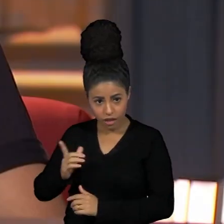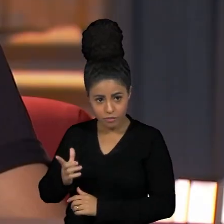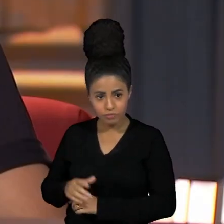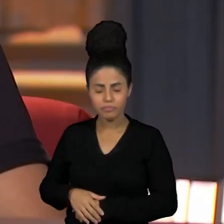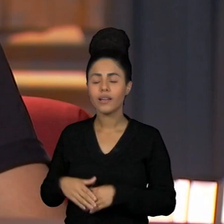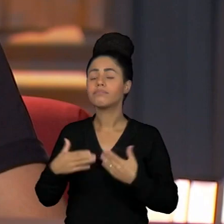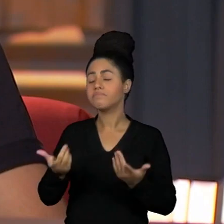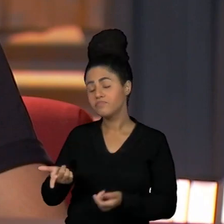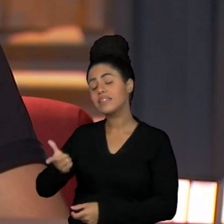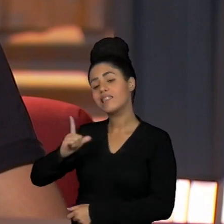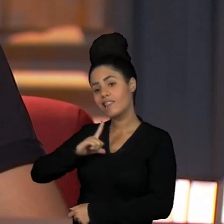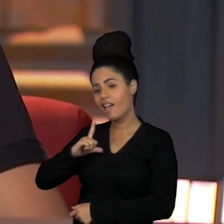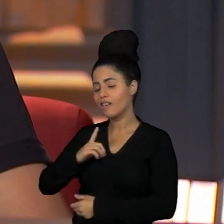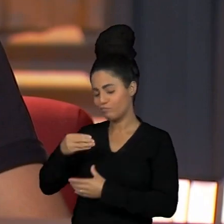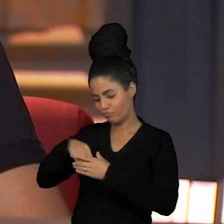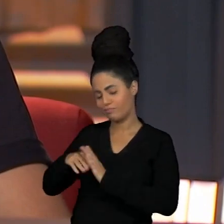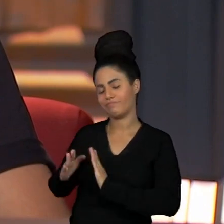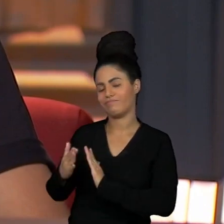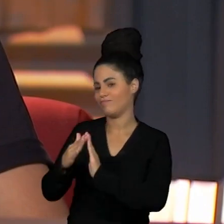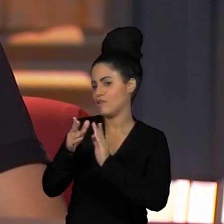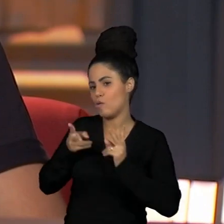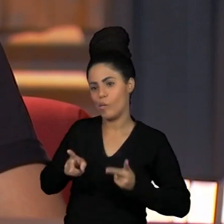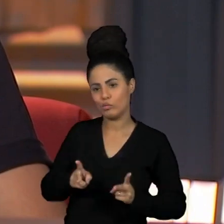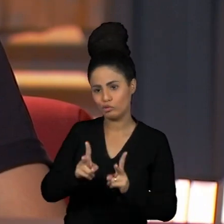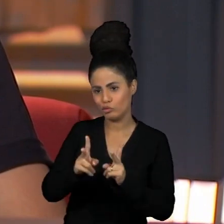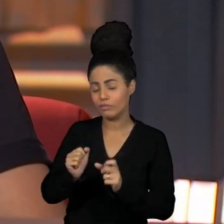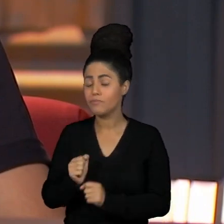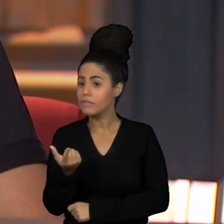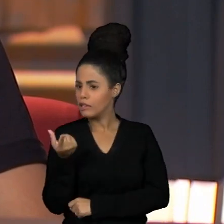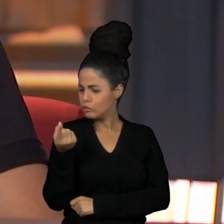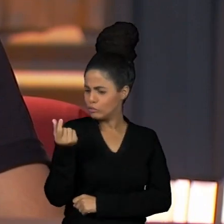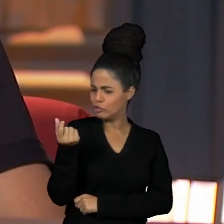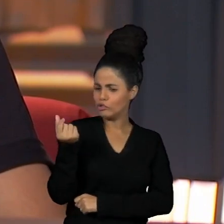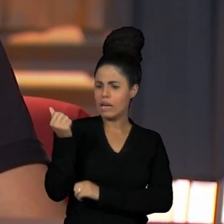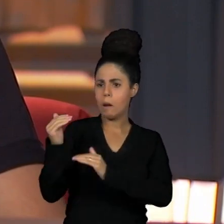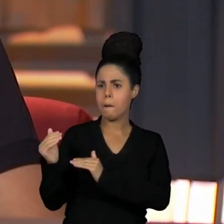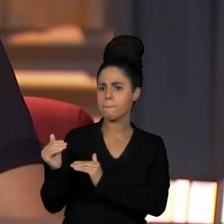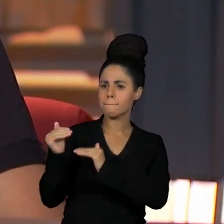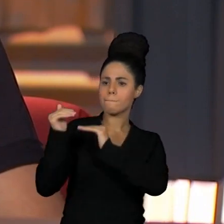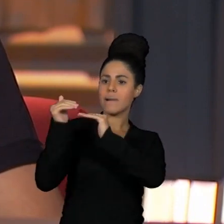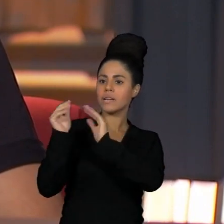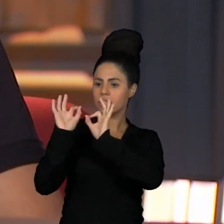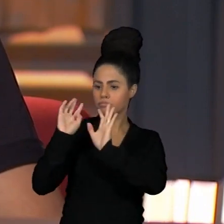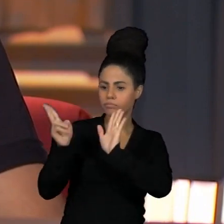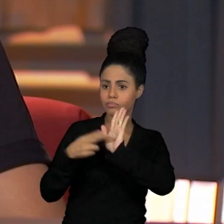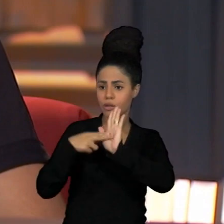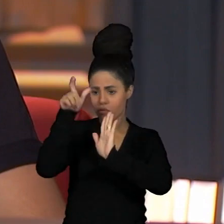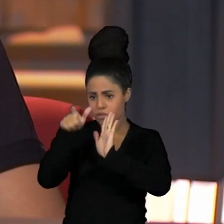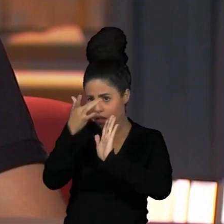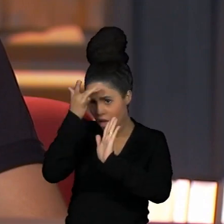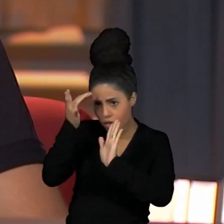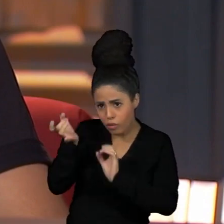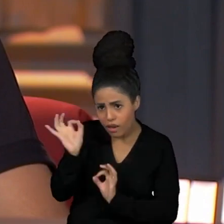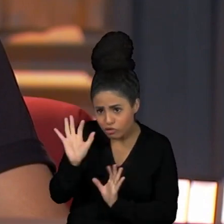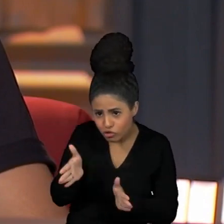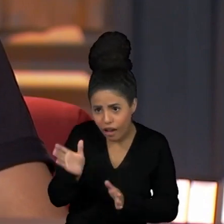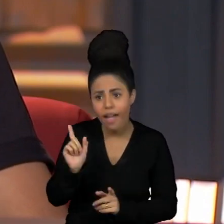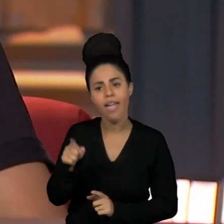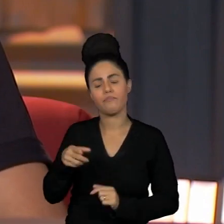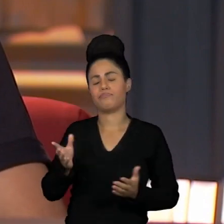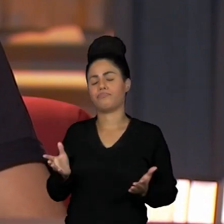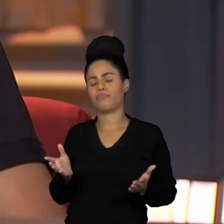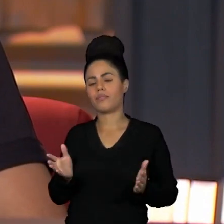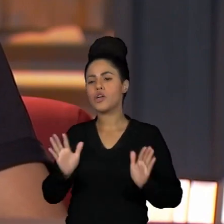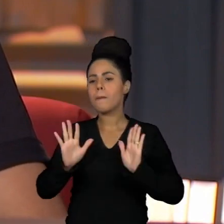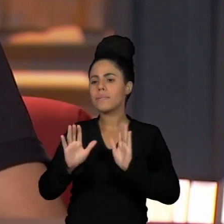Não. Eu costumo dizer que o dinheiro ele potencializa quem você já é. Né? E eu sempre fui um